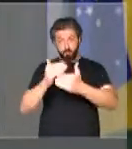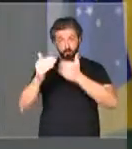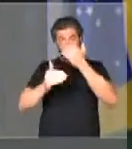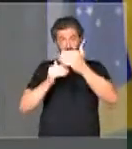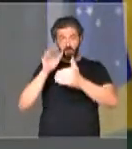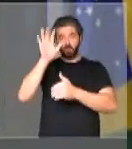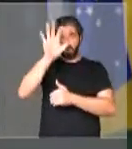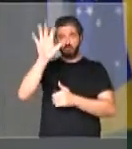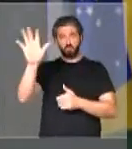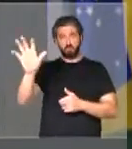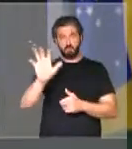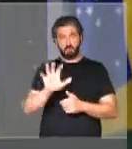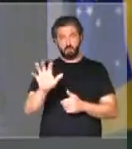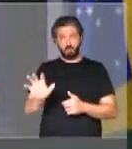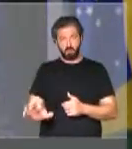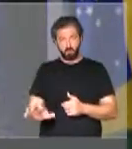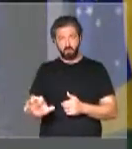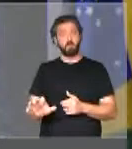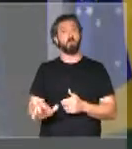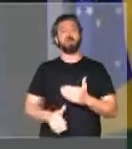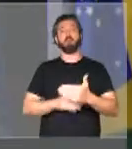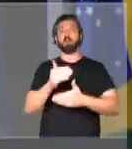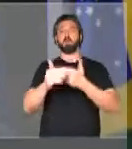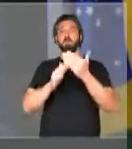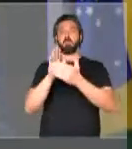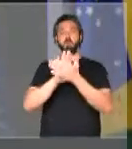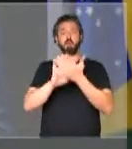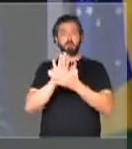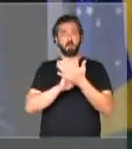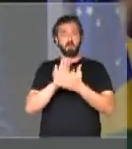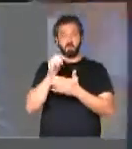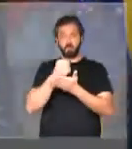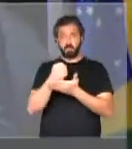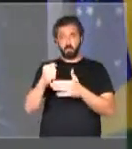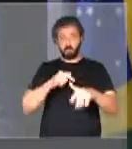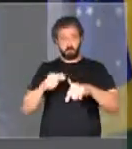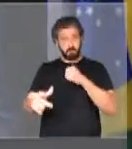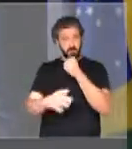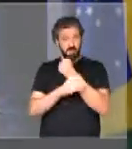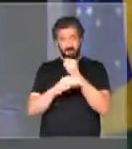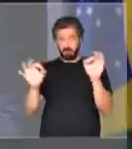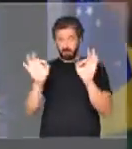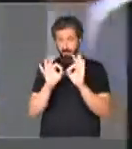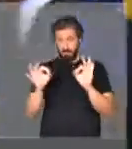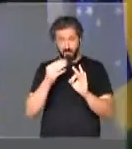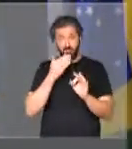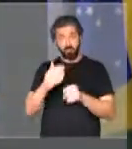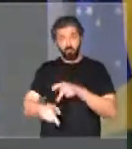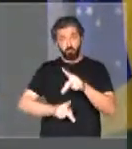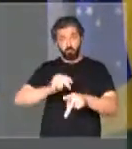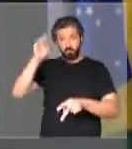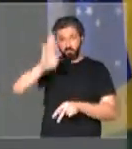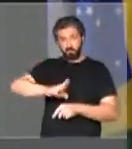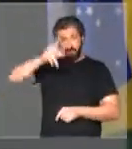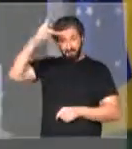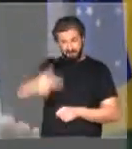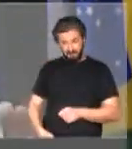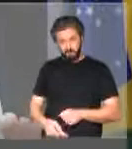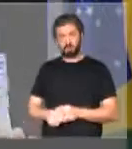desenvolvimento regional, não garante geração de emprego para os